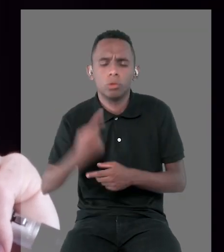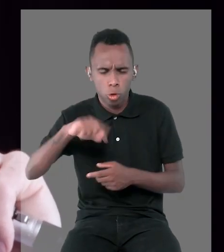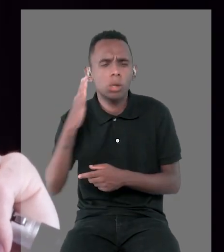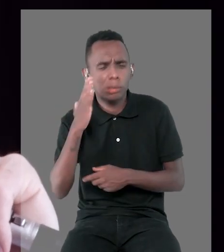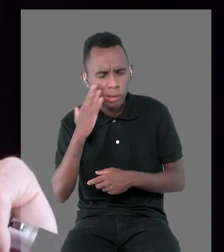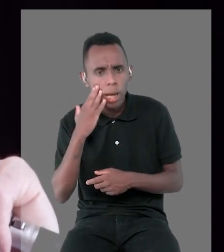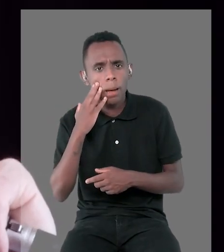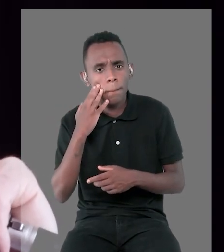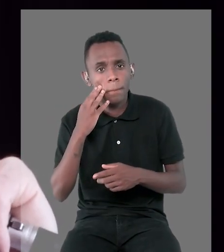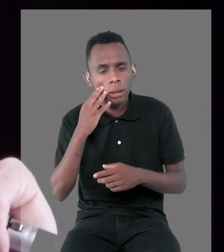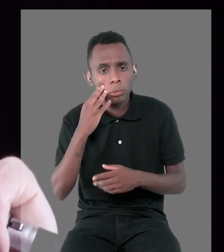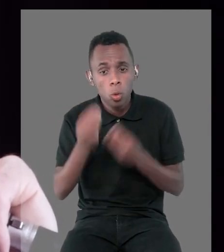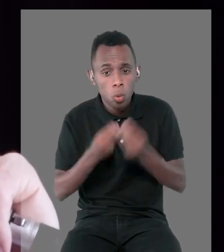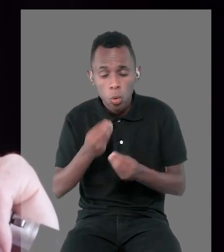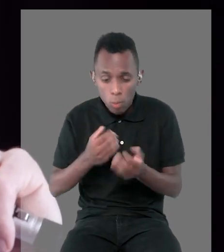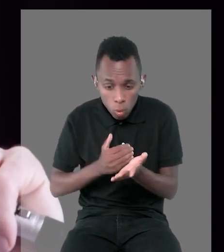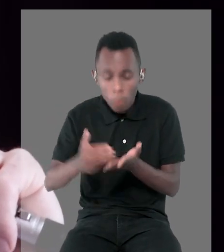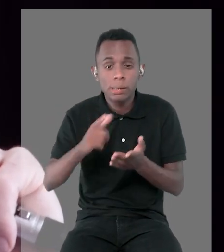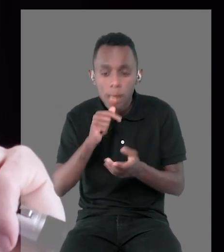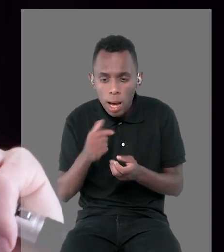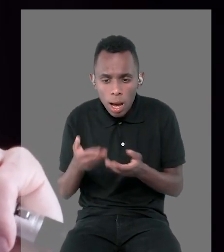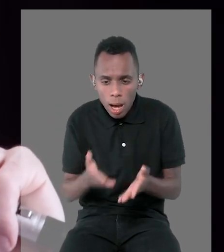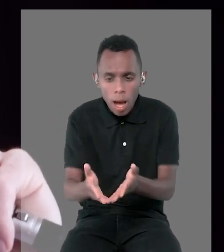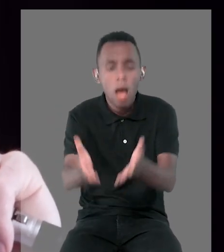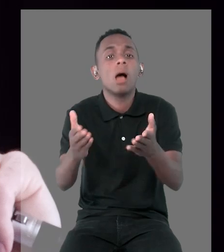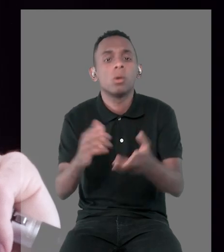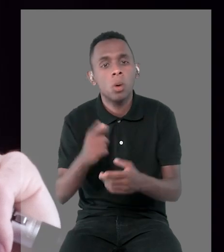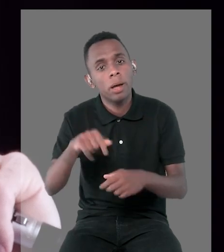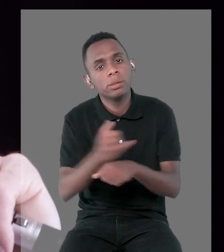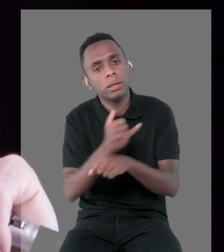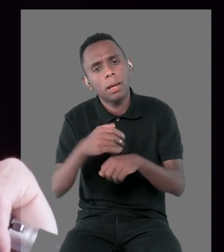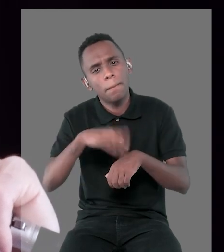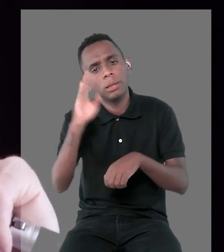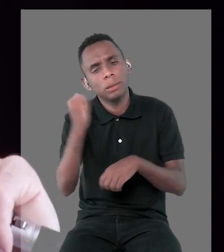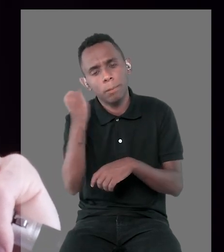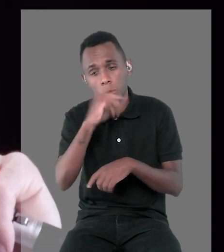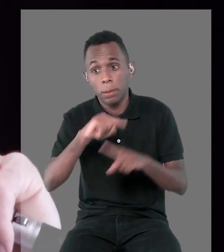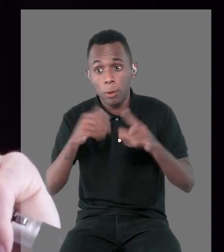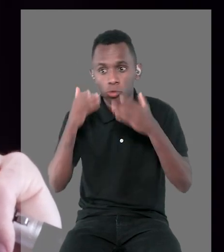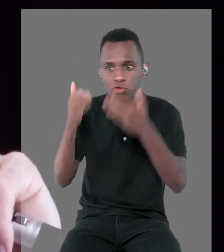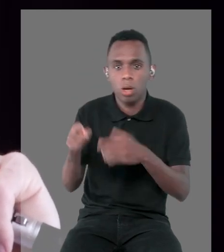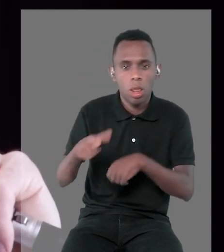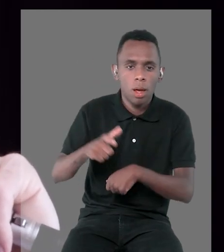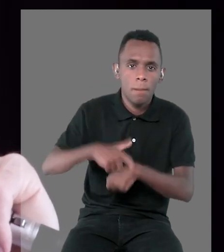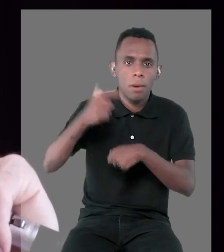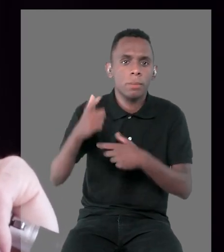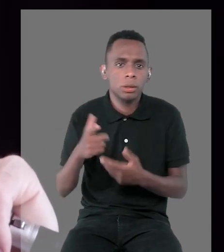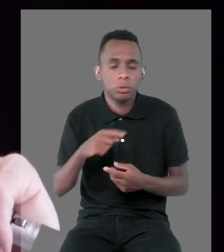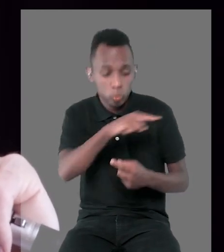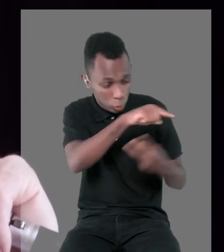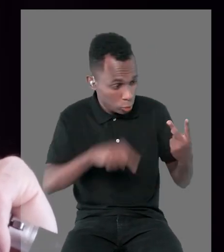sabe plantar água no Instituto Terra, isso era a nossa técnica mais importante. Mas quando eu cheguei lá, naquele momento, Sebastião e